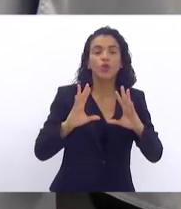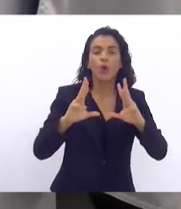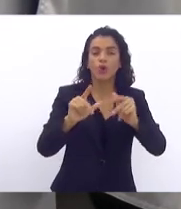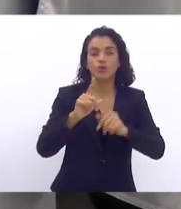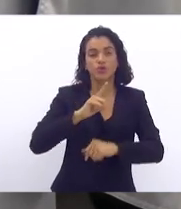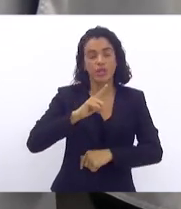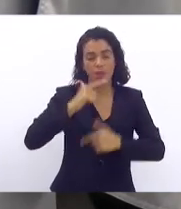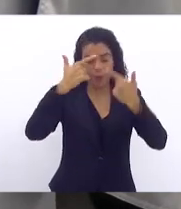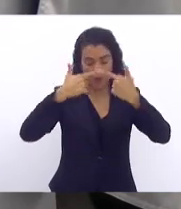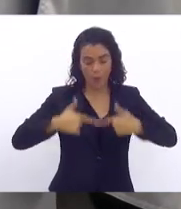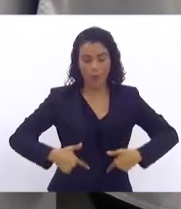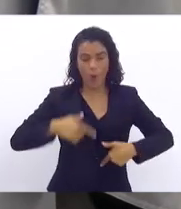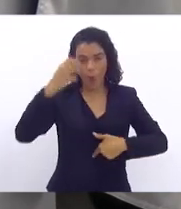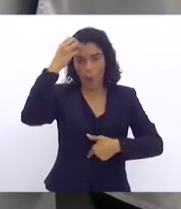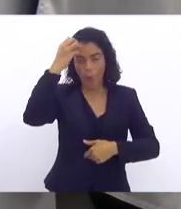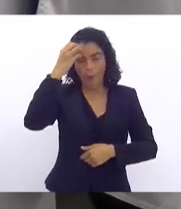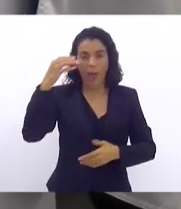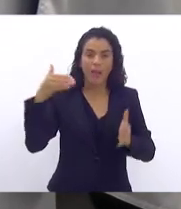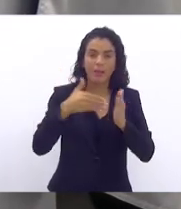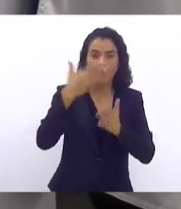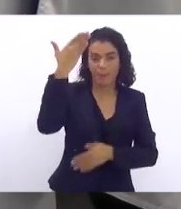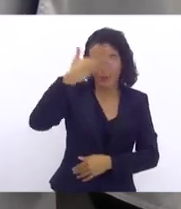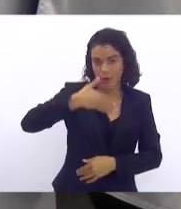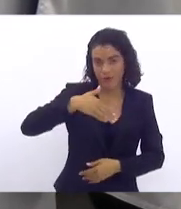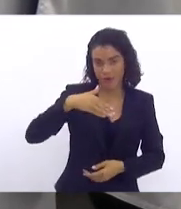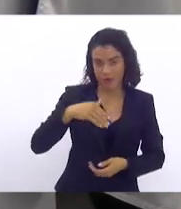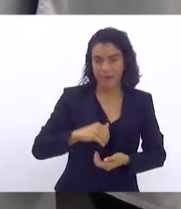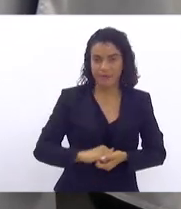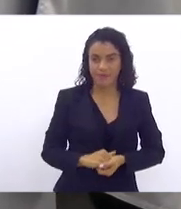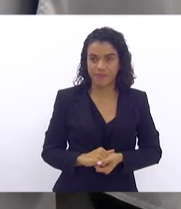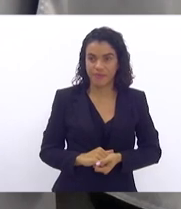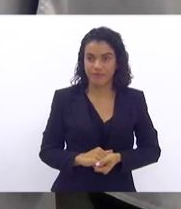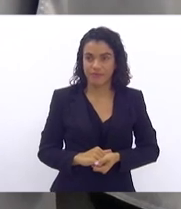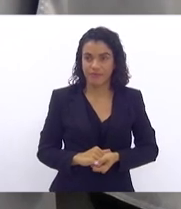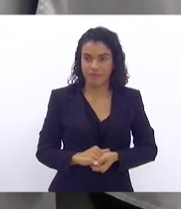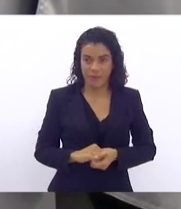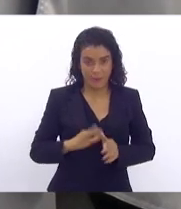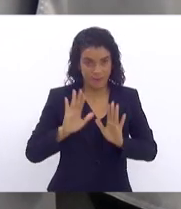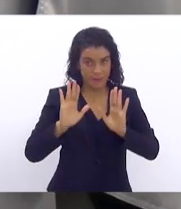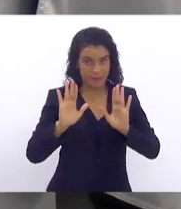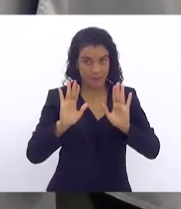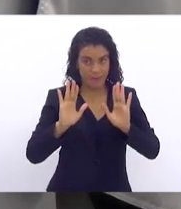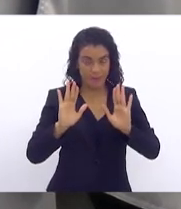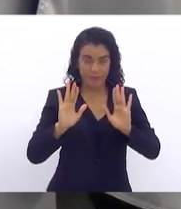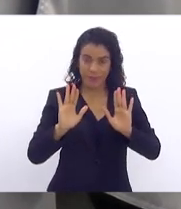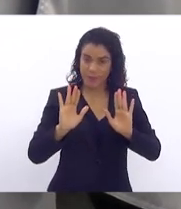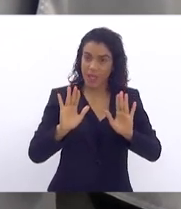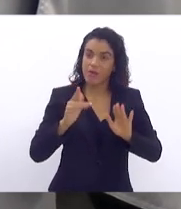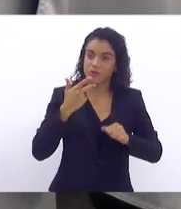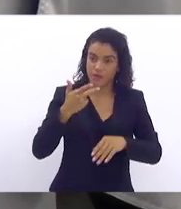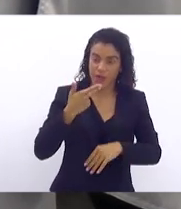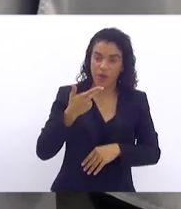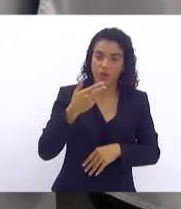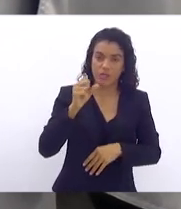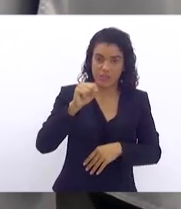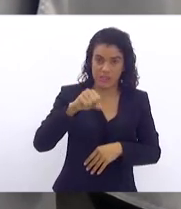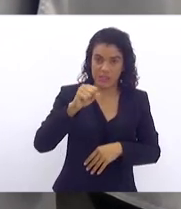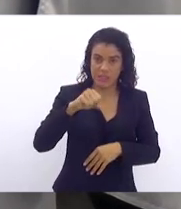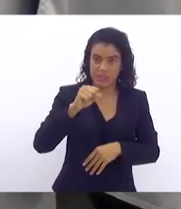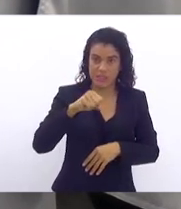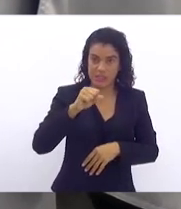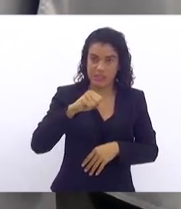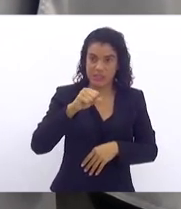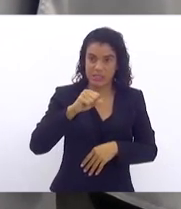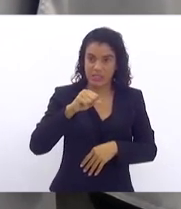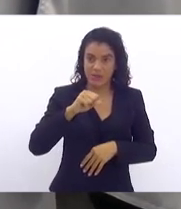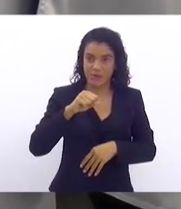que se prove o contrário. Então, não é porque um caso foi não, mas ruim... Eu não, só, não, Vossa Excelência trouxe a colação. Trouxe a colação. O CEPERJ não deu certo